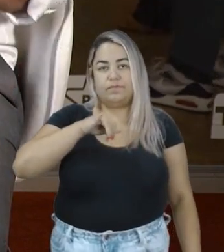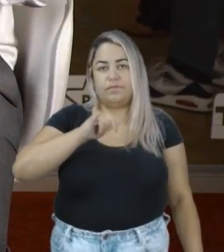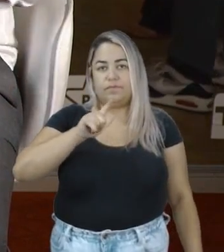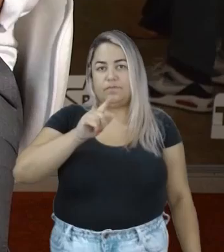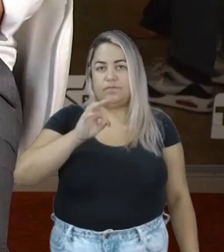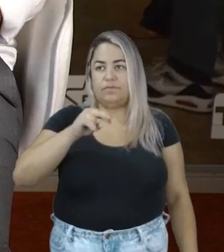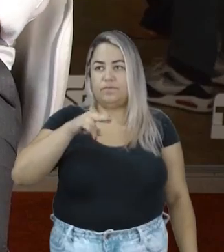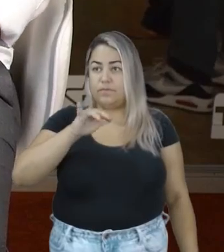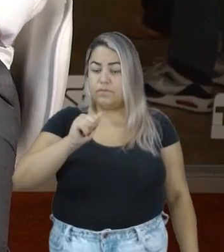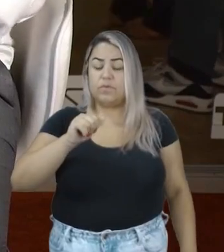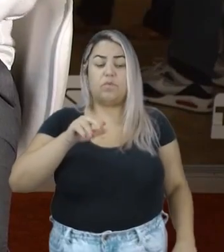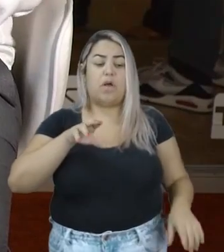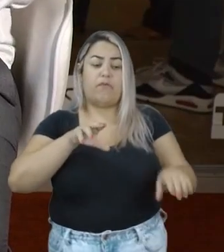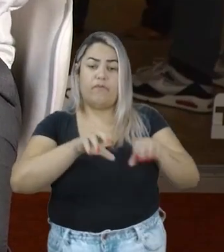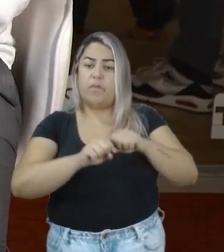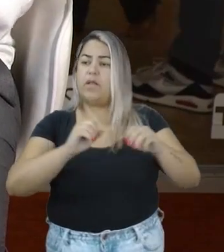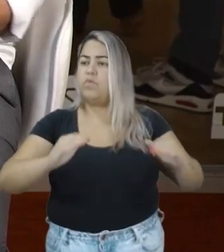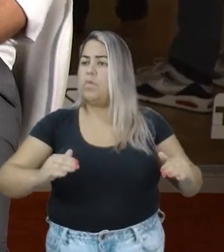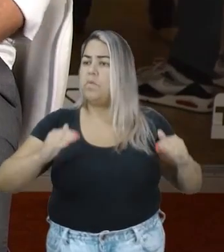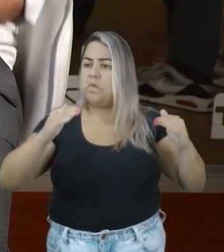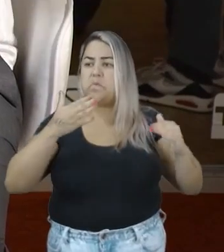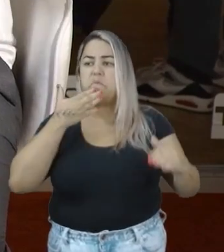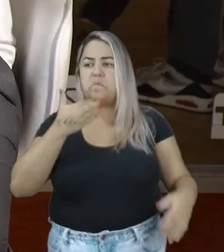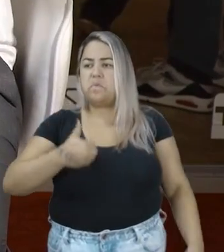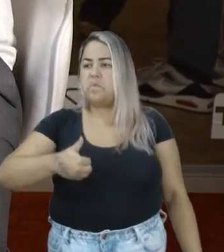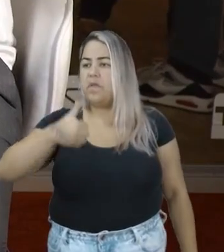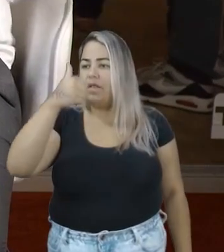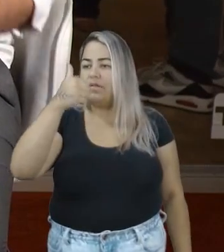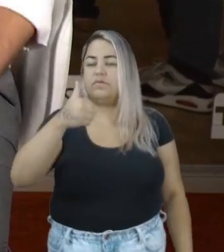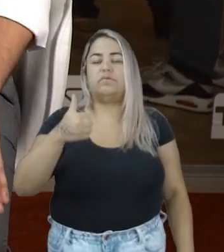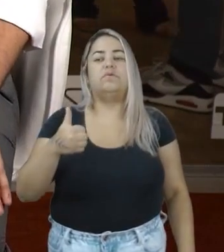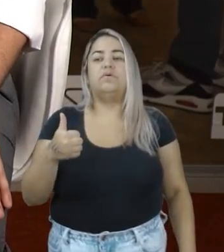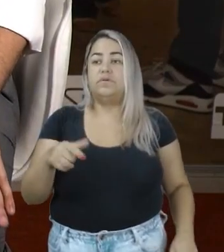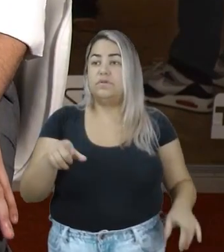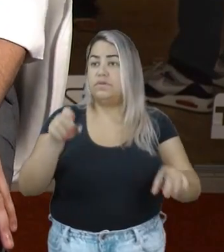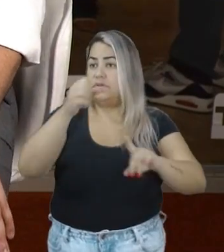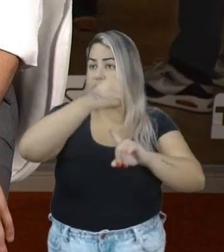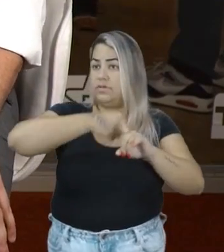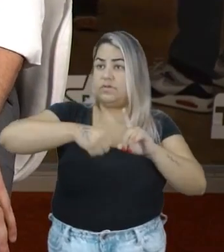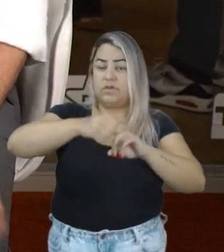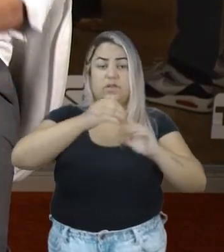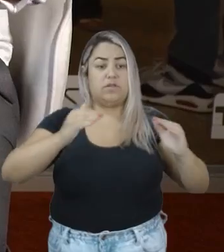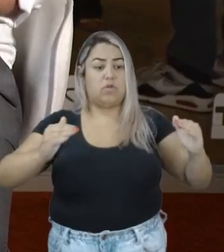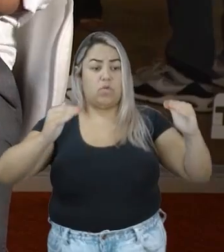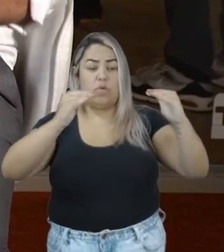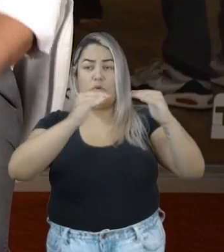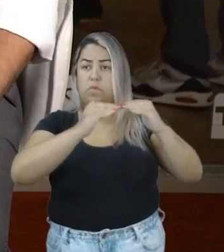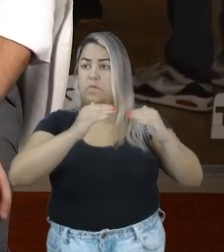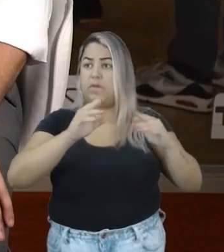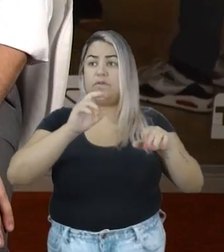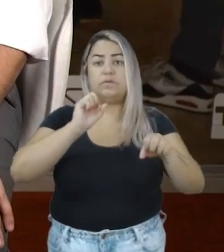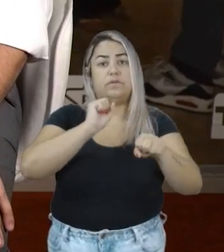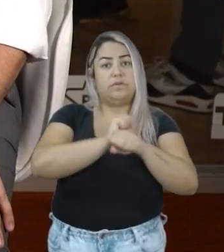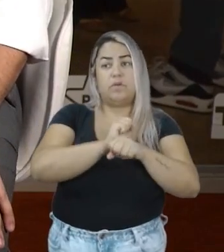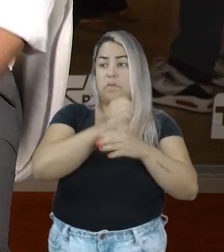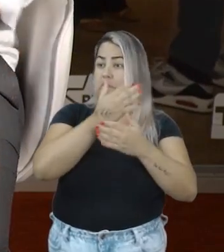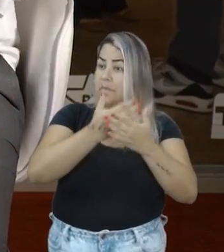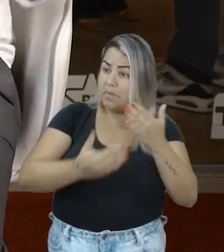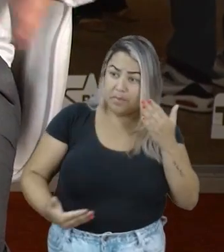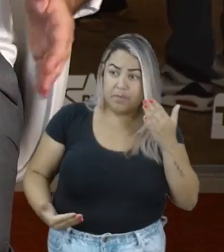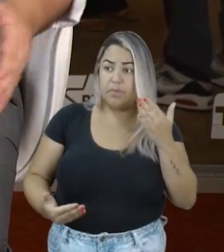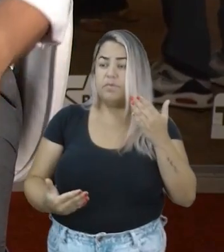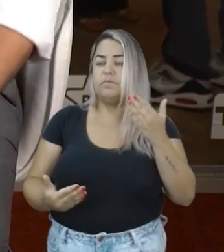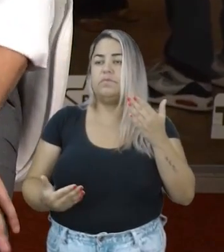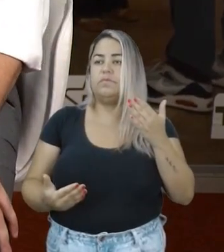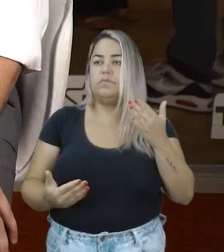uma formação maior e melhor nessa direção de uma sociedade mais igualitária. Mas nós não podemos perder, deixar